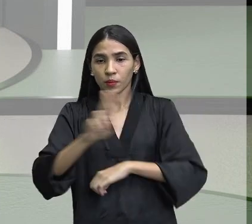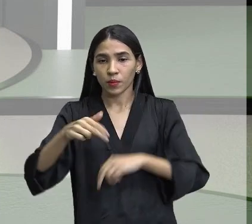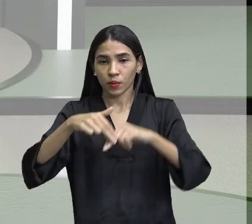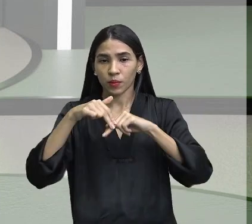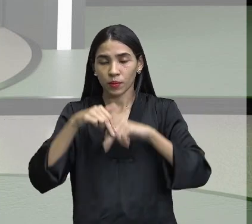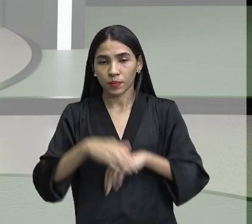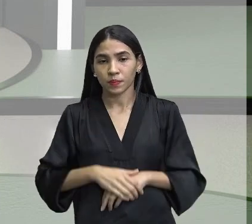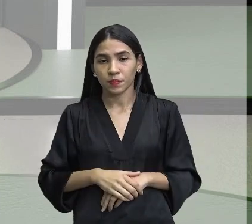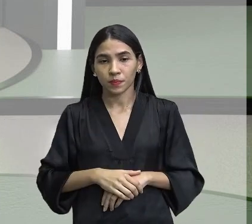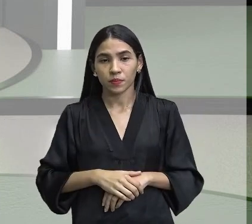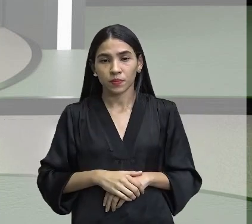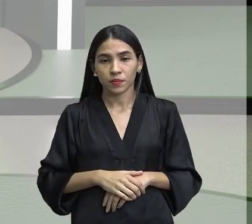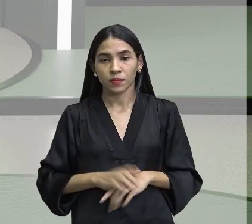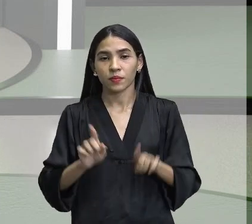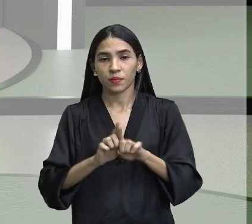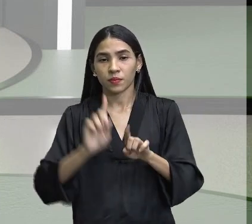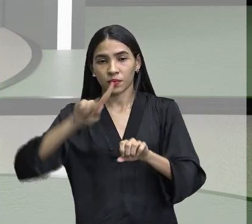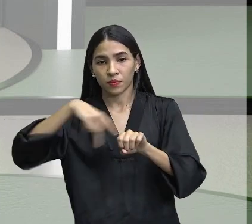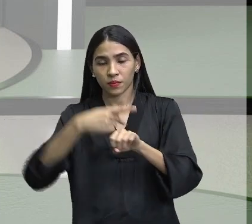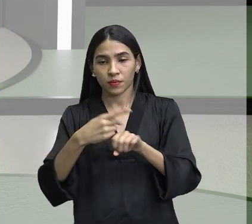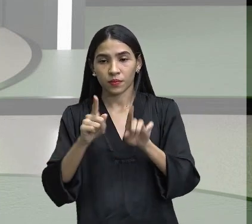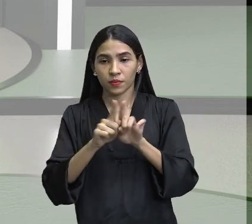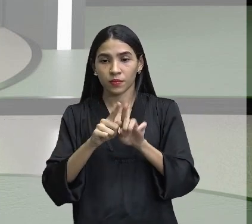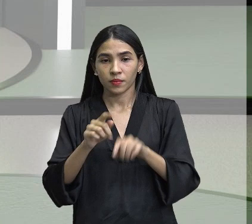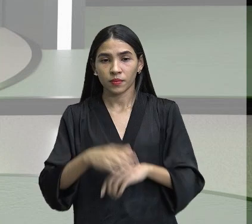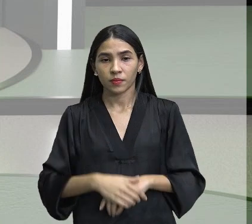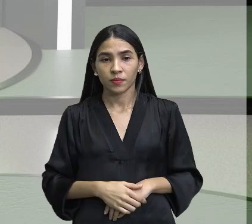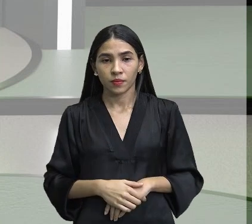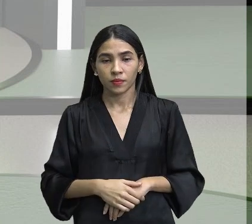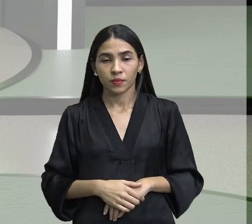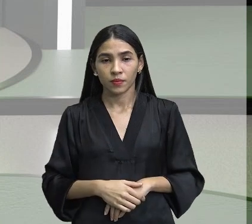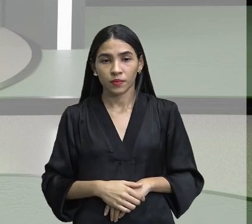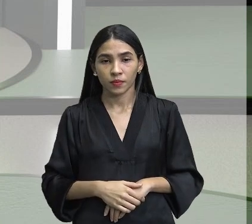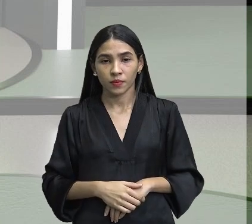e depois a incidência maior dele fica